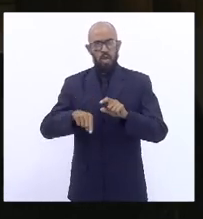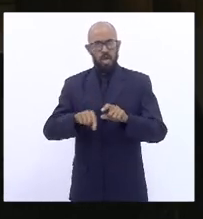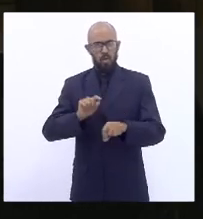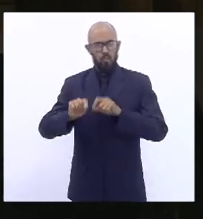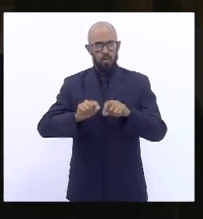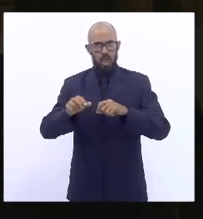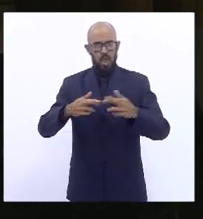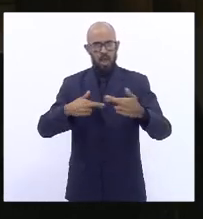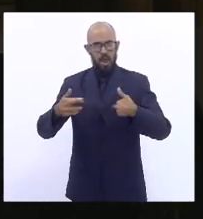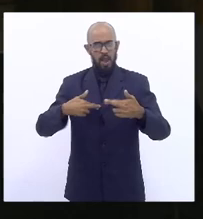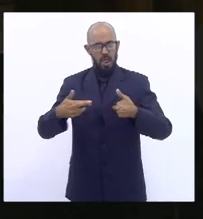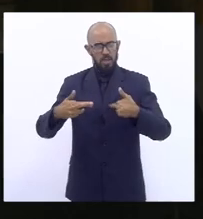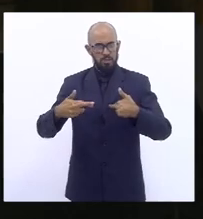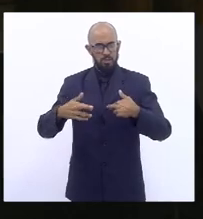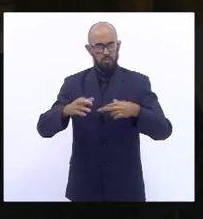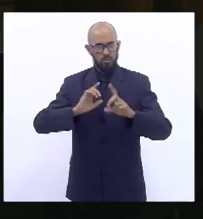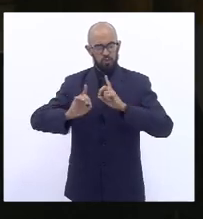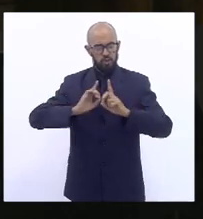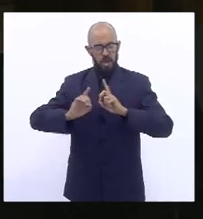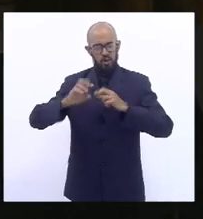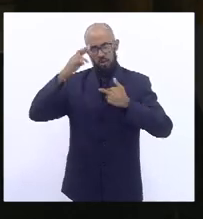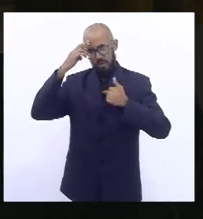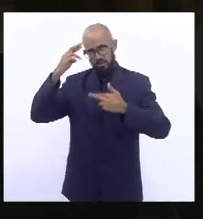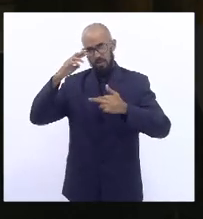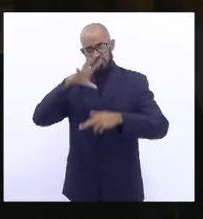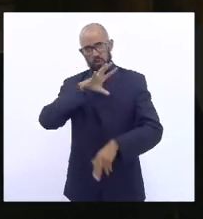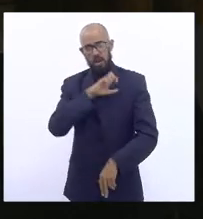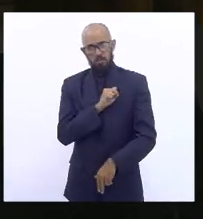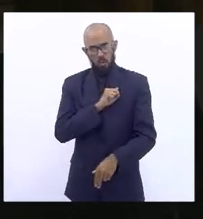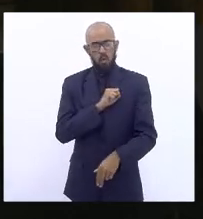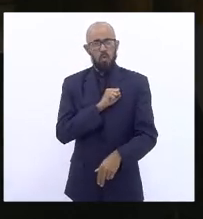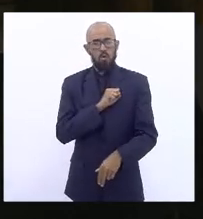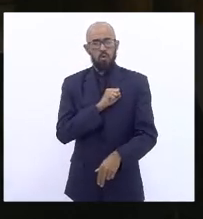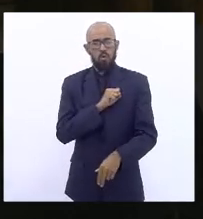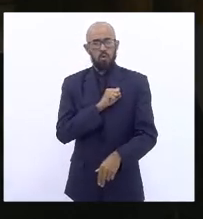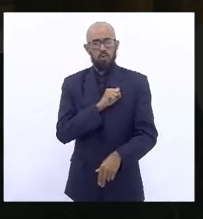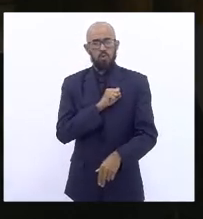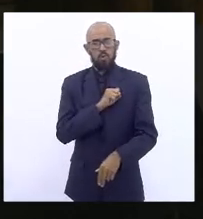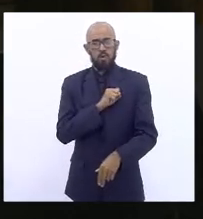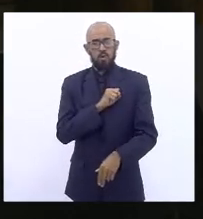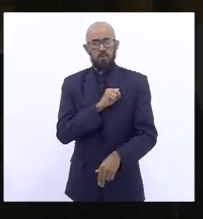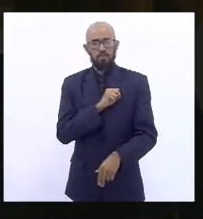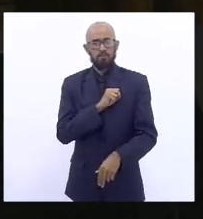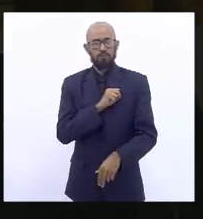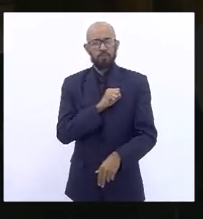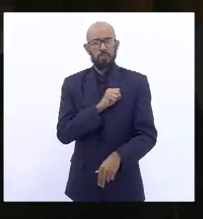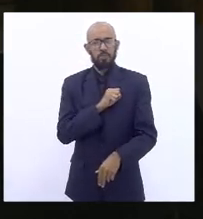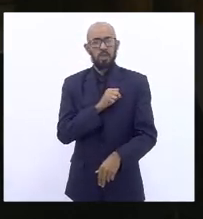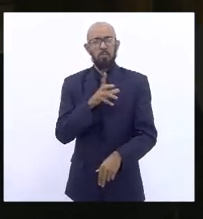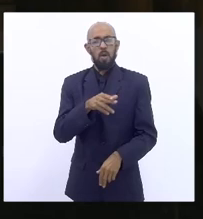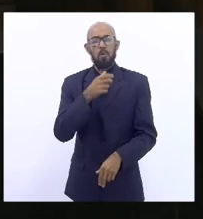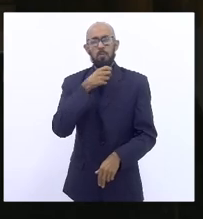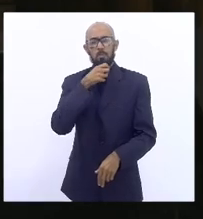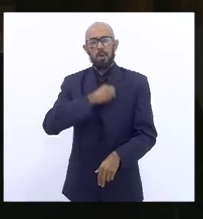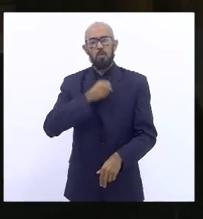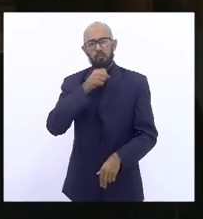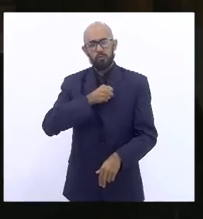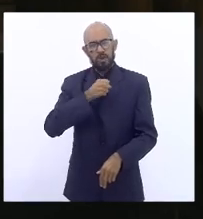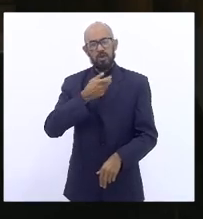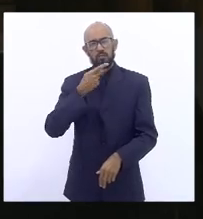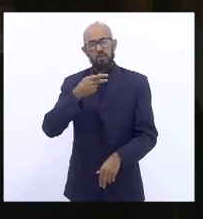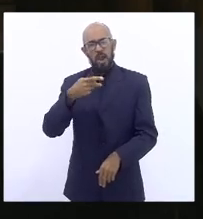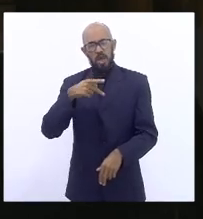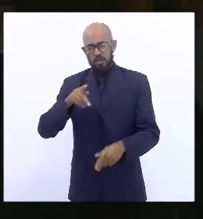a relação de diálogo, de respeito, de amor ou de amorosidade, como diz Paulo Freire, que há entre o professor